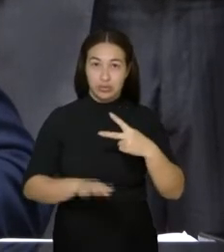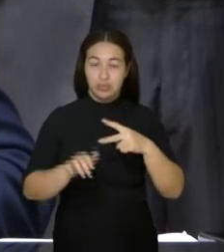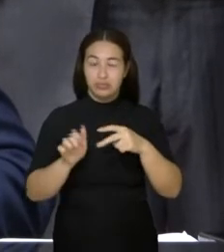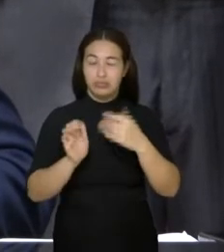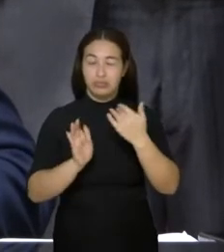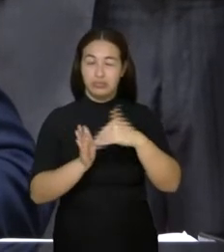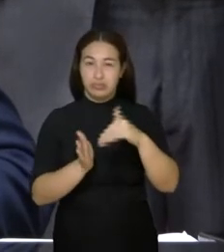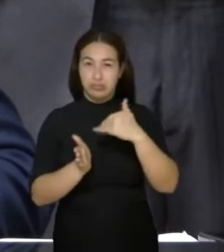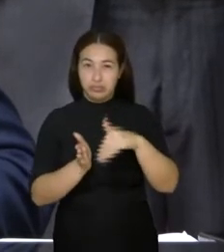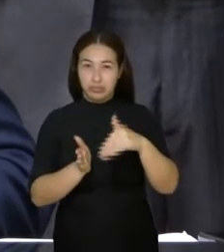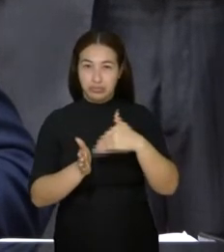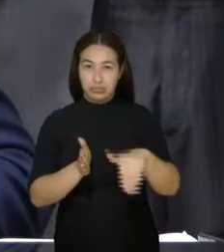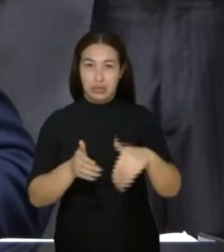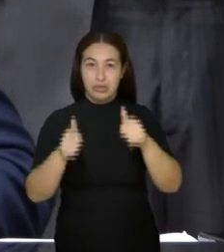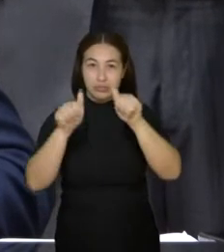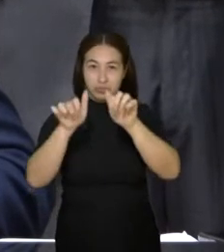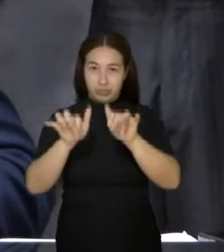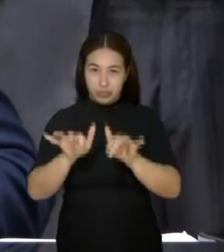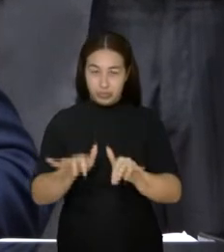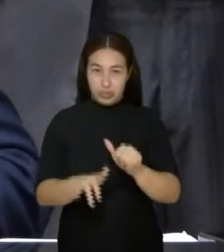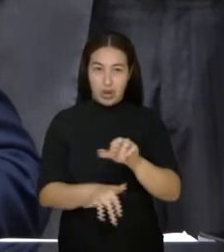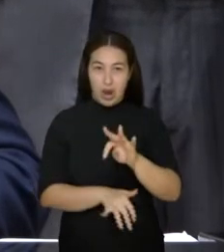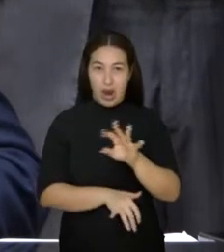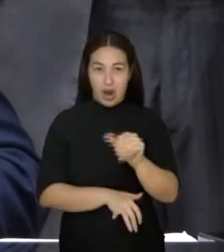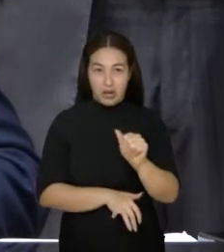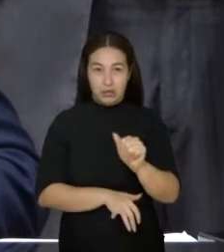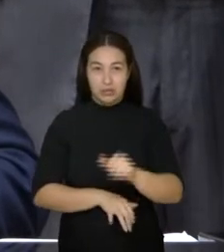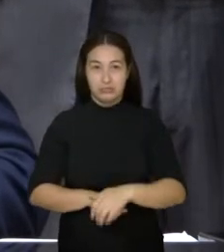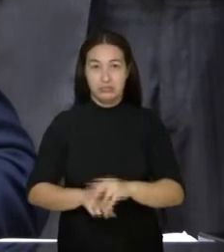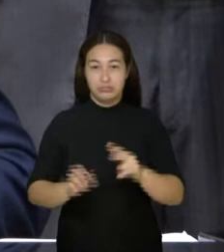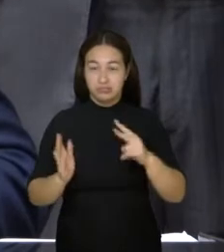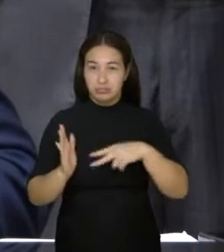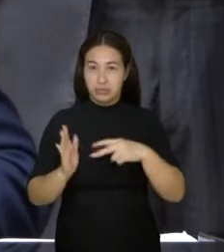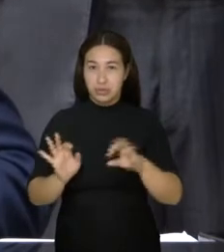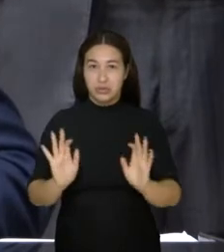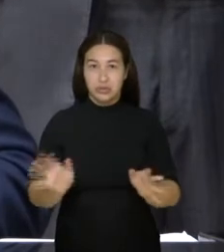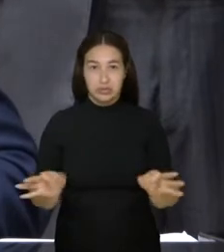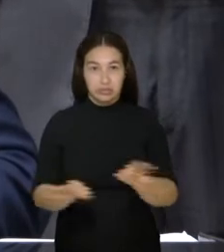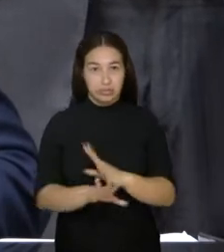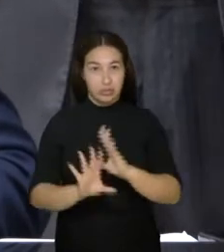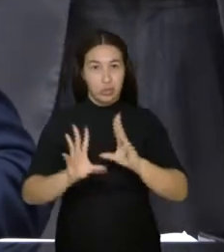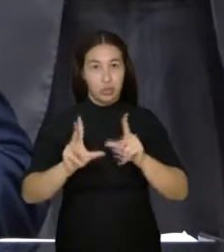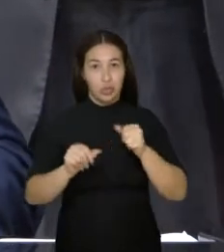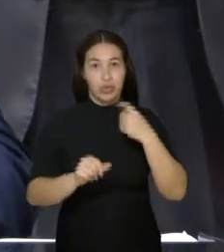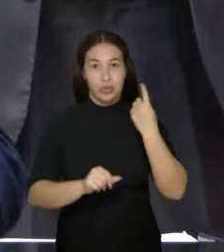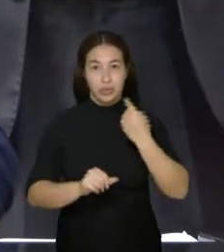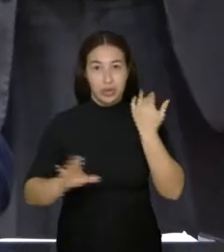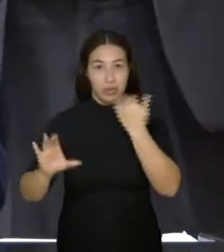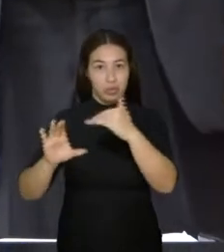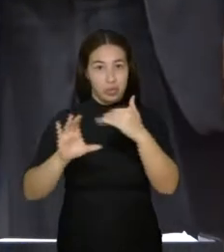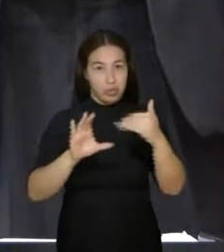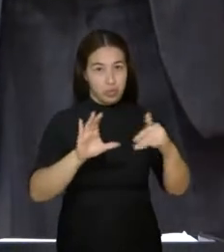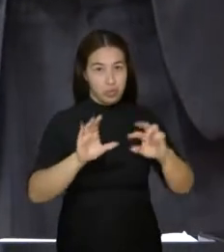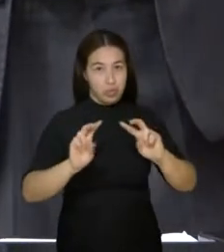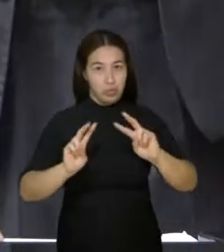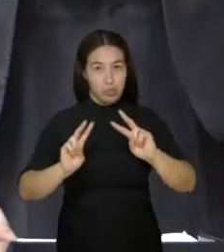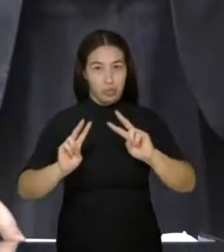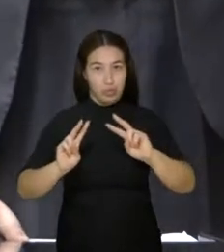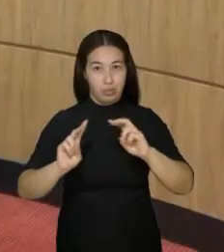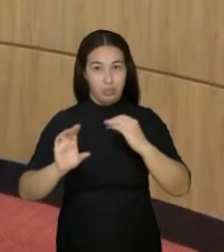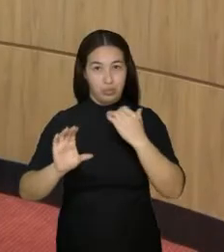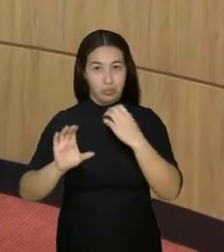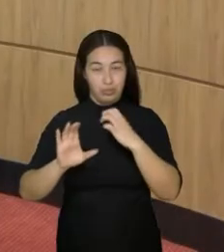fez apresente ata que eu acabo de ler senhor presidente que todos os deputados já receberam em seus e-mails